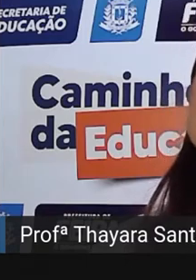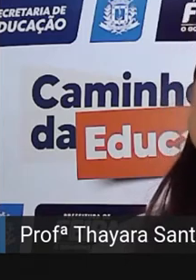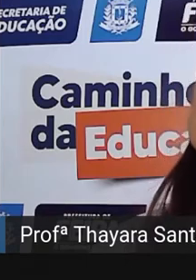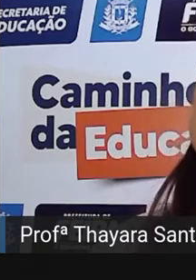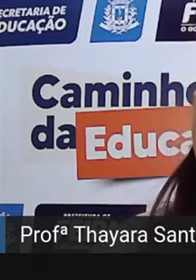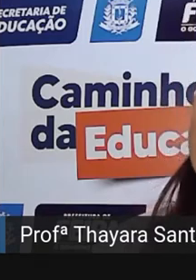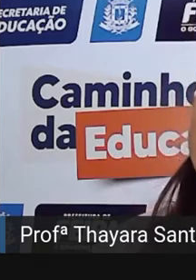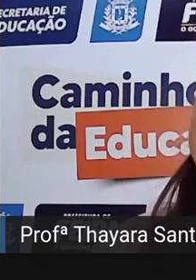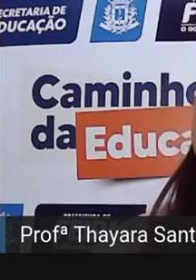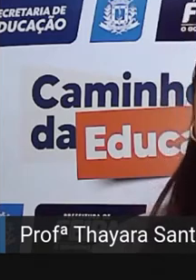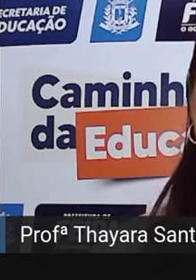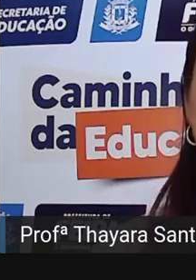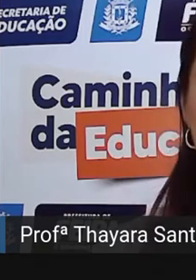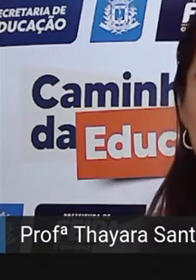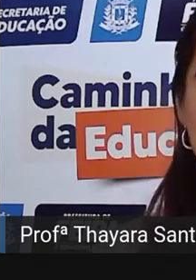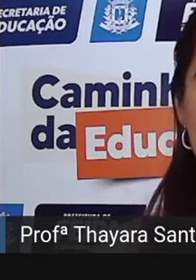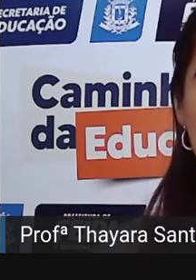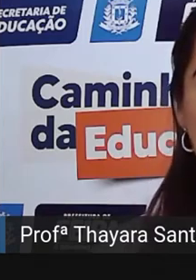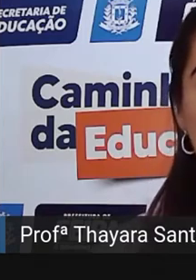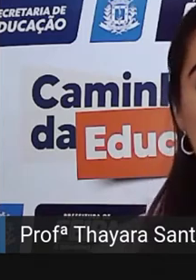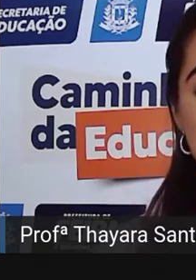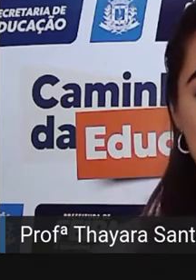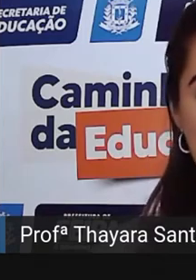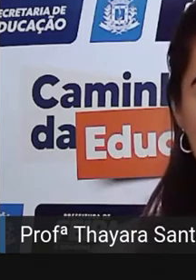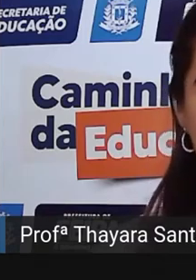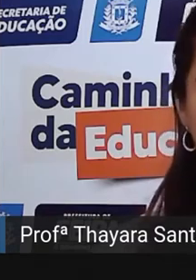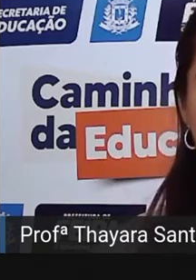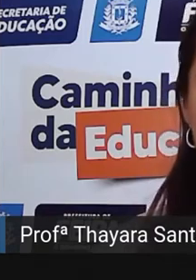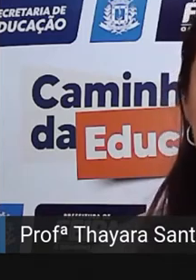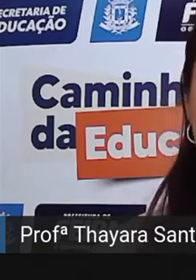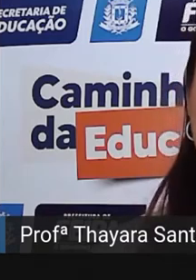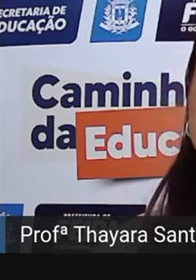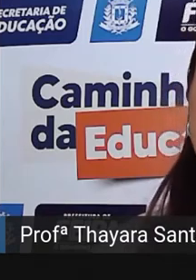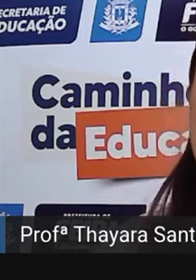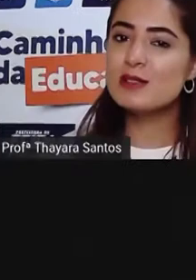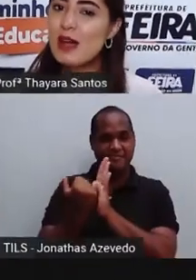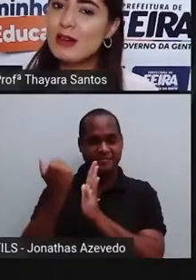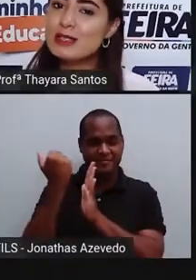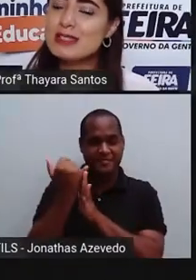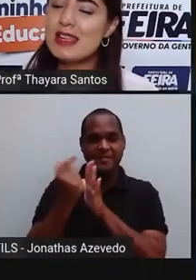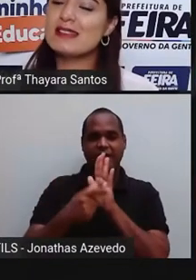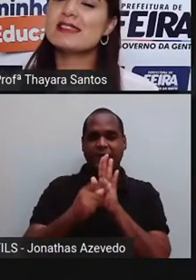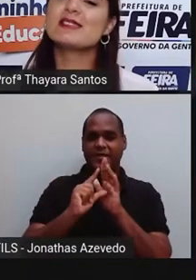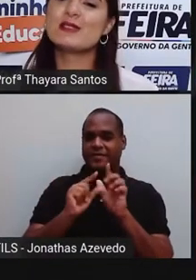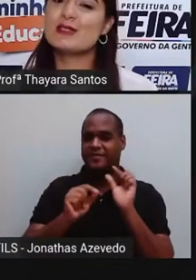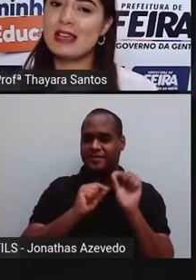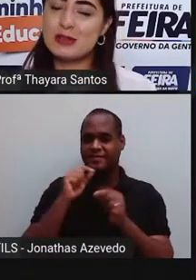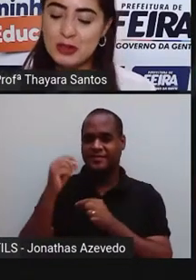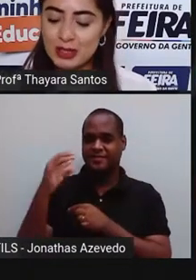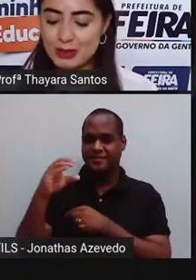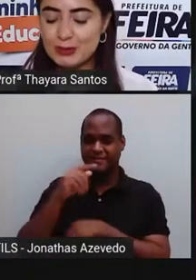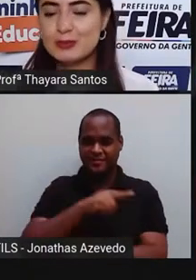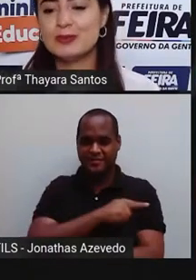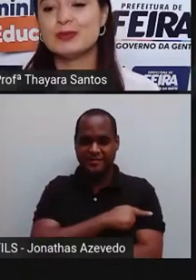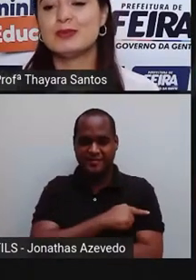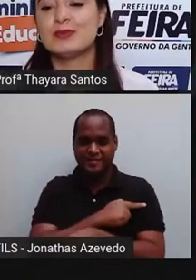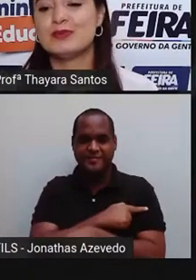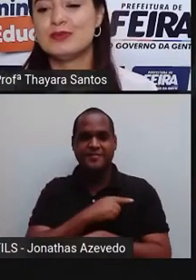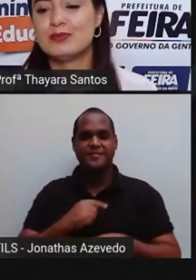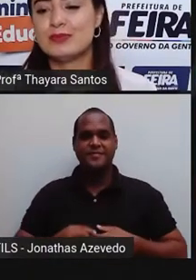participação do nosso intérprete, o Jonathan. Vamos lá agora iniciar mais uma aula de ciências do sétimo ano.